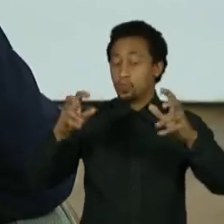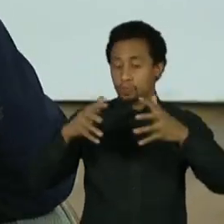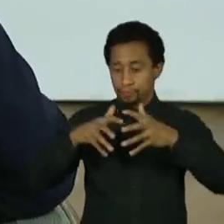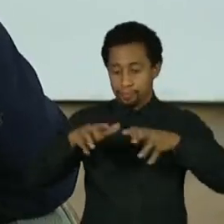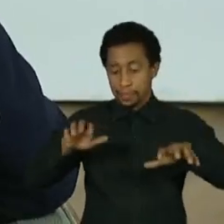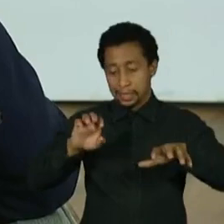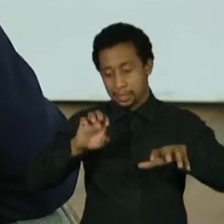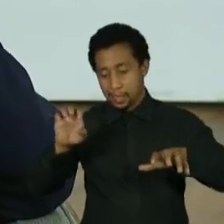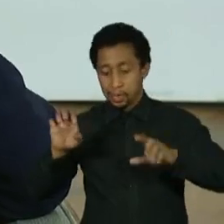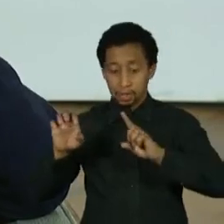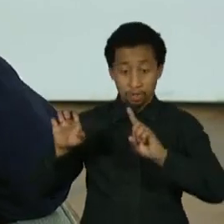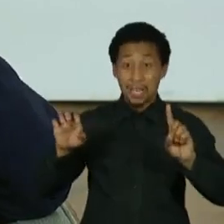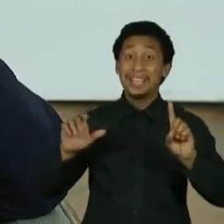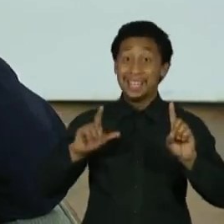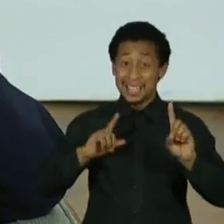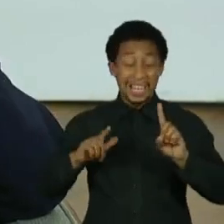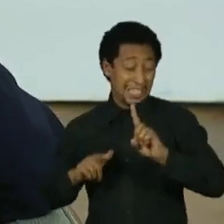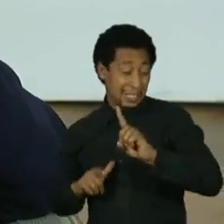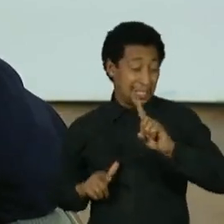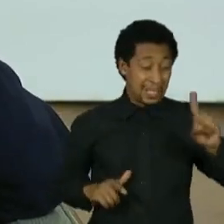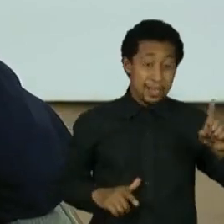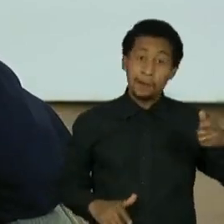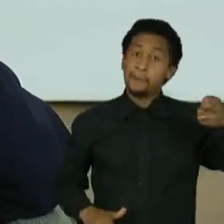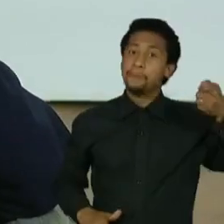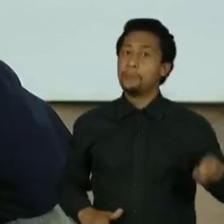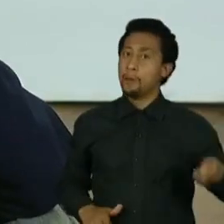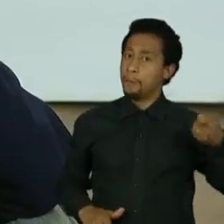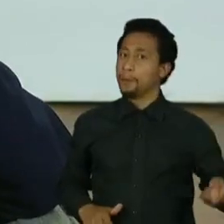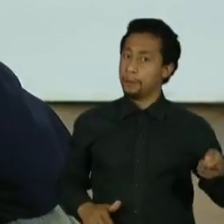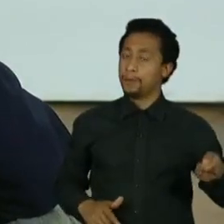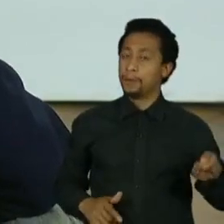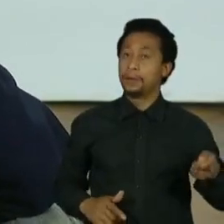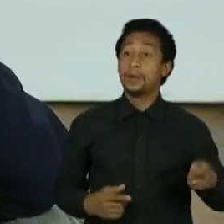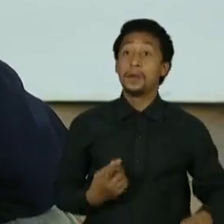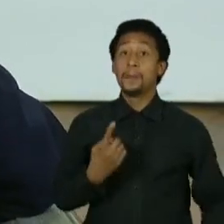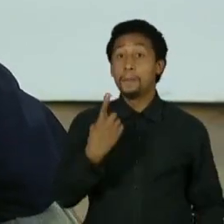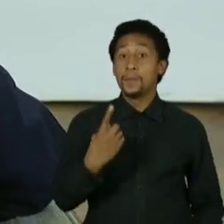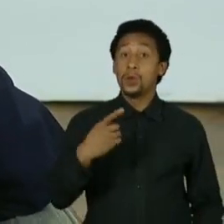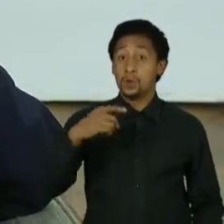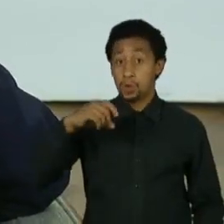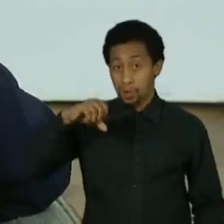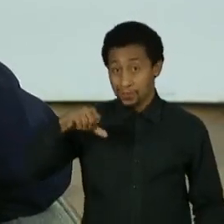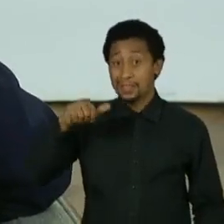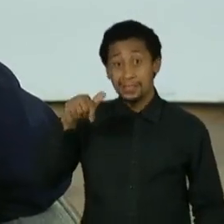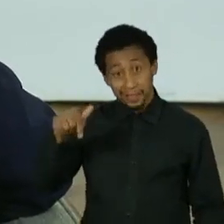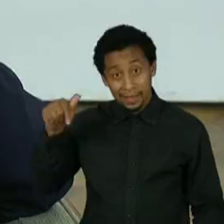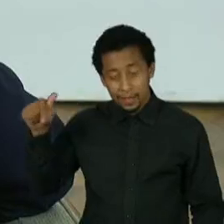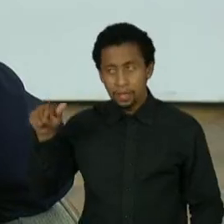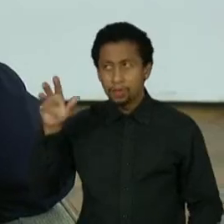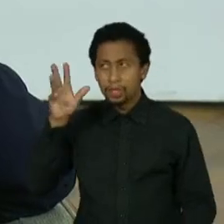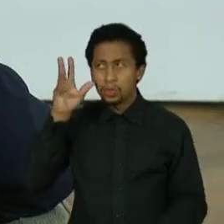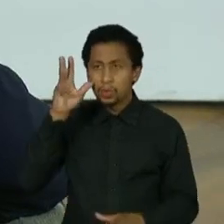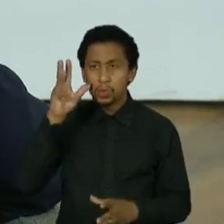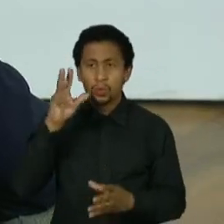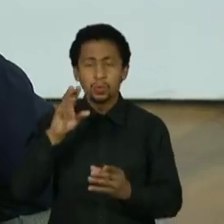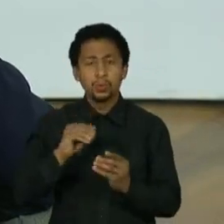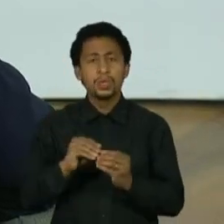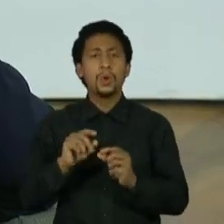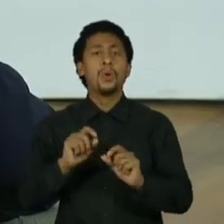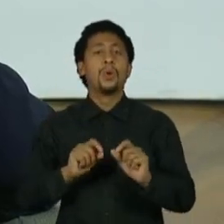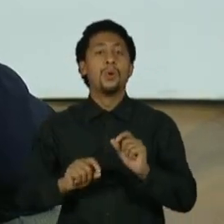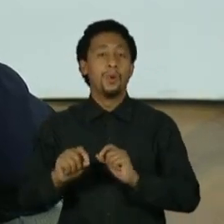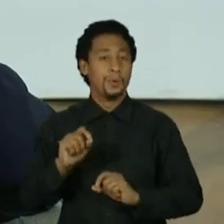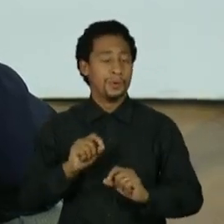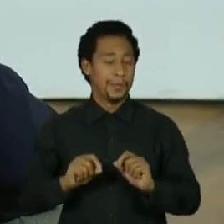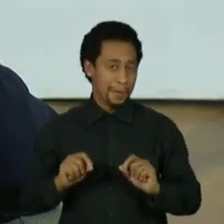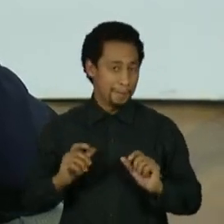direito entre 67. E a conclusão que ele chegou, e que eu às vezes gosto de aplicar ao Brasil, a palavra é